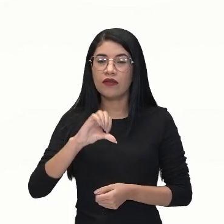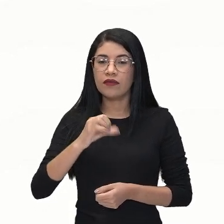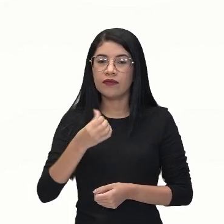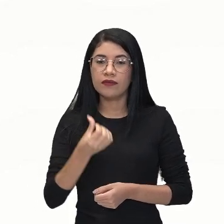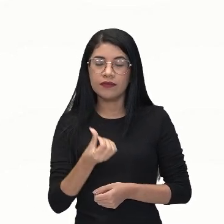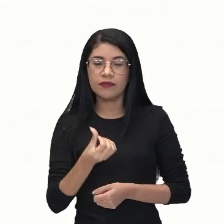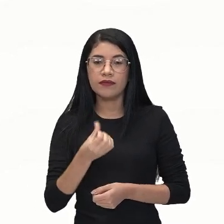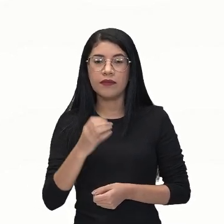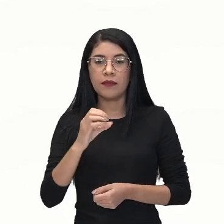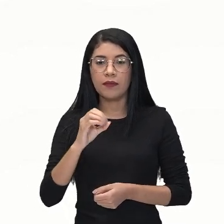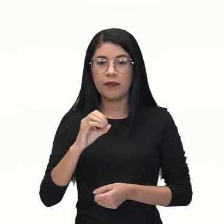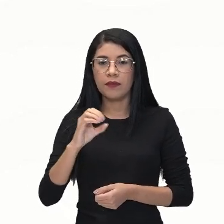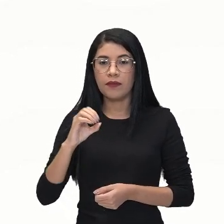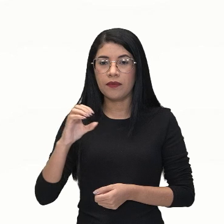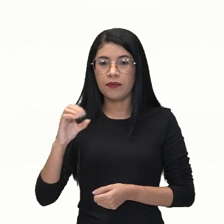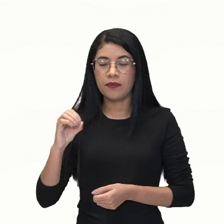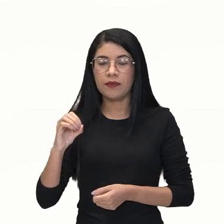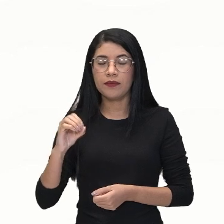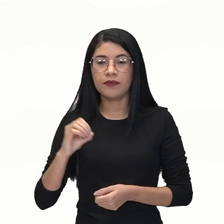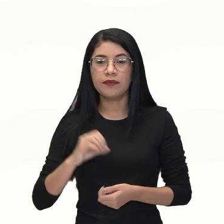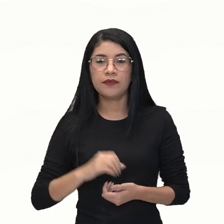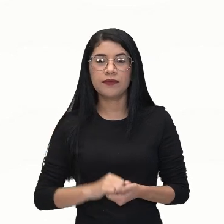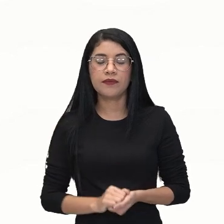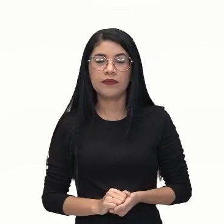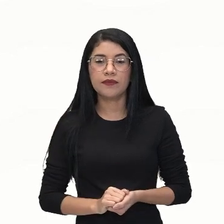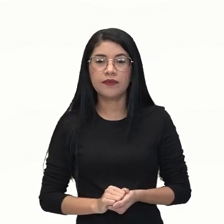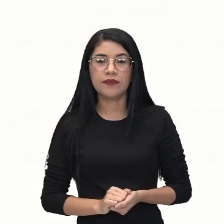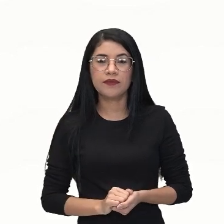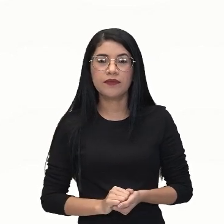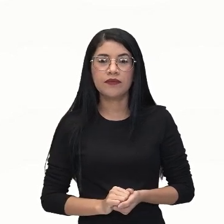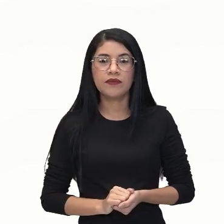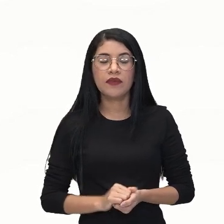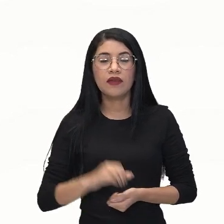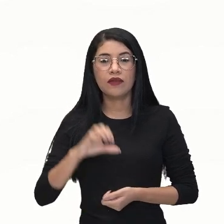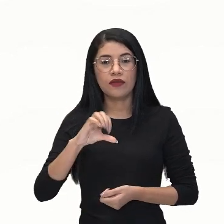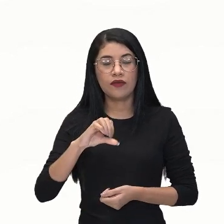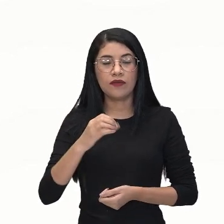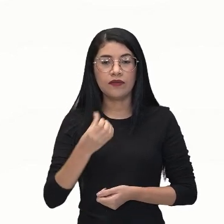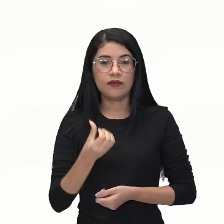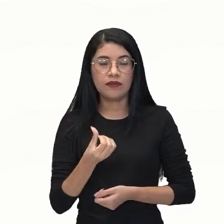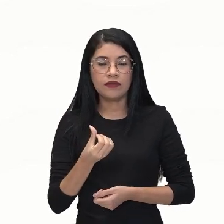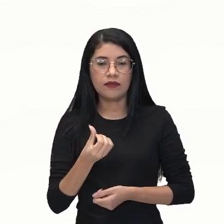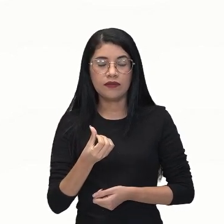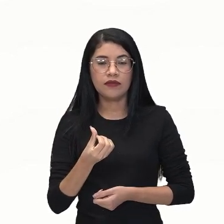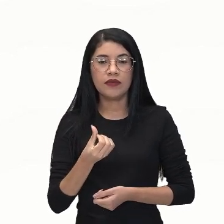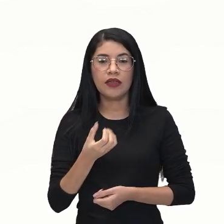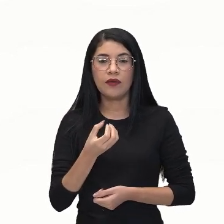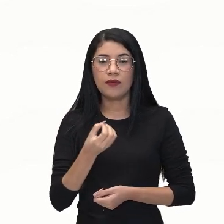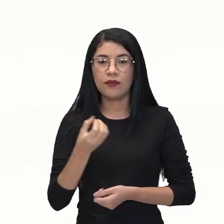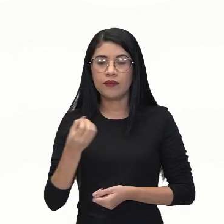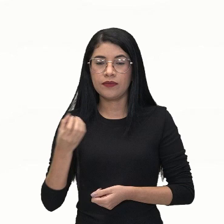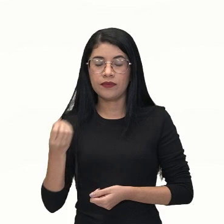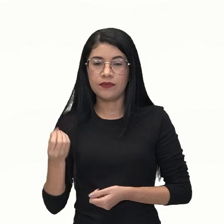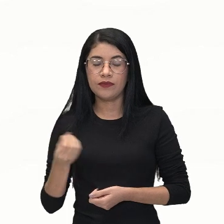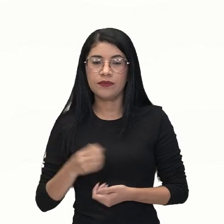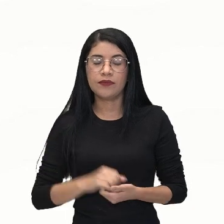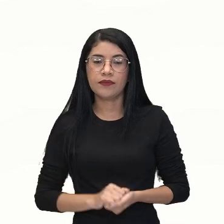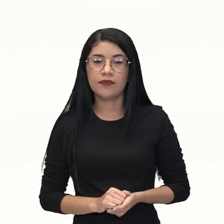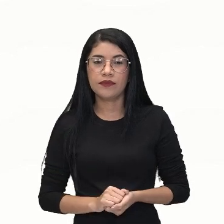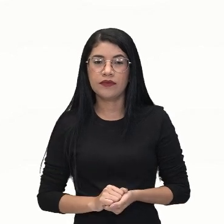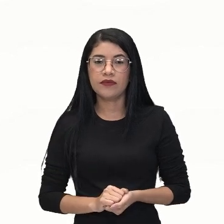96. E aí eu vou acrescentar aqui os meus zeros. Então, deu 960